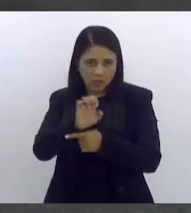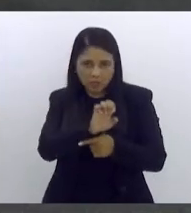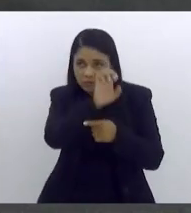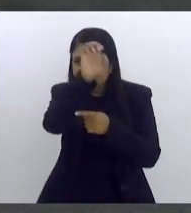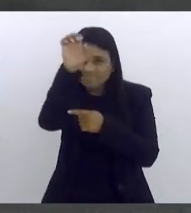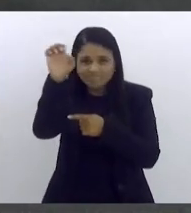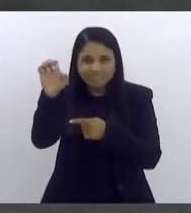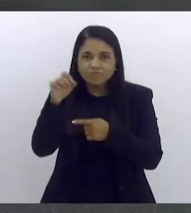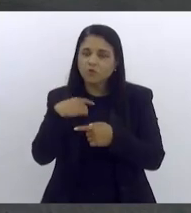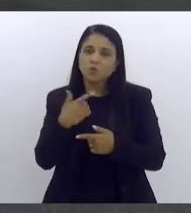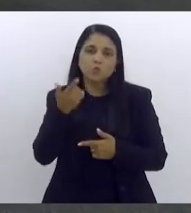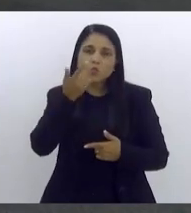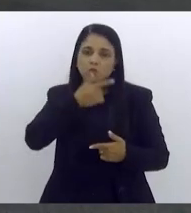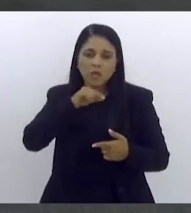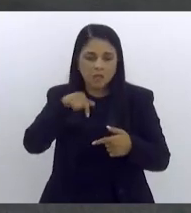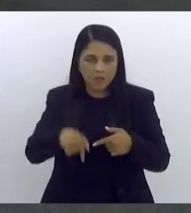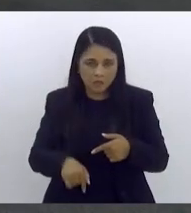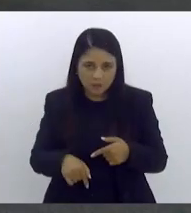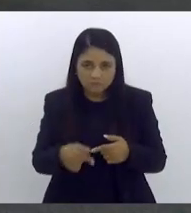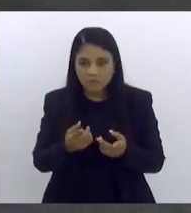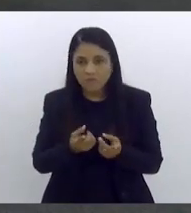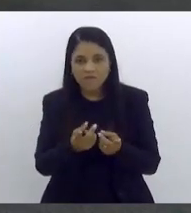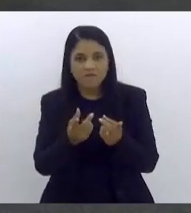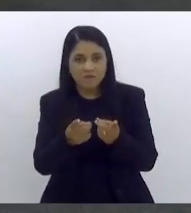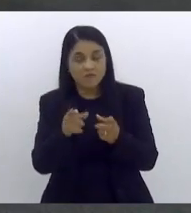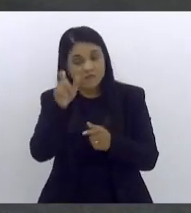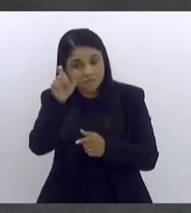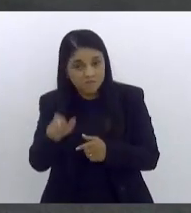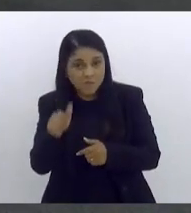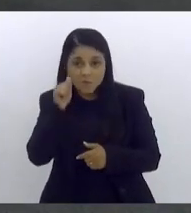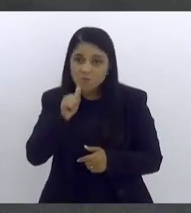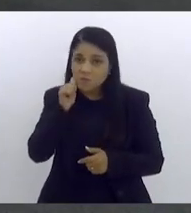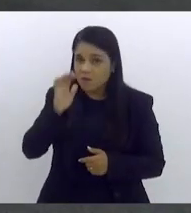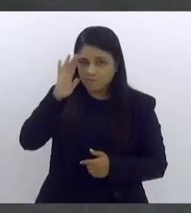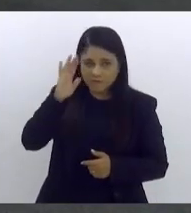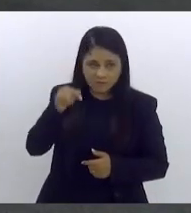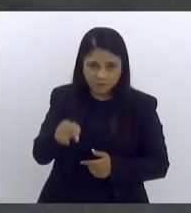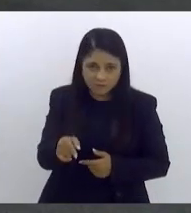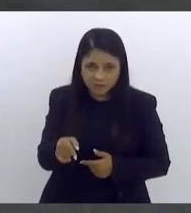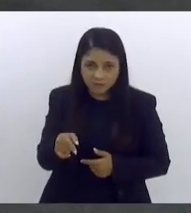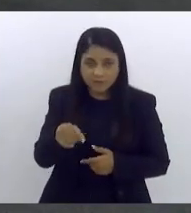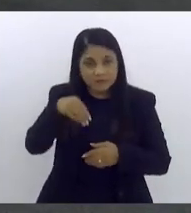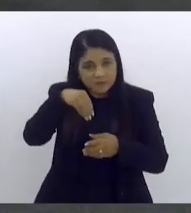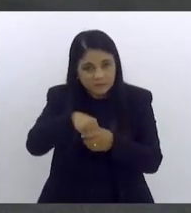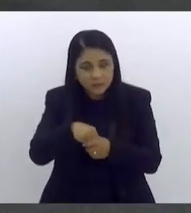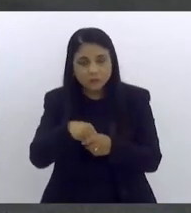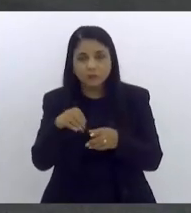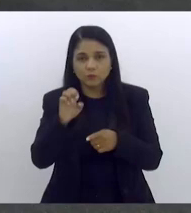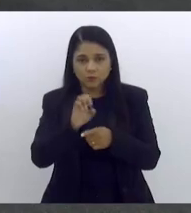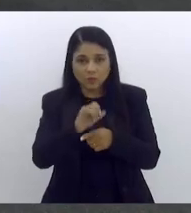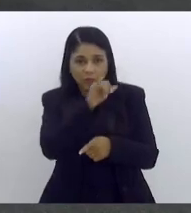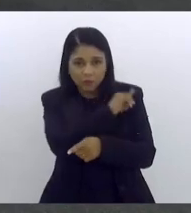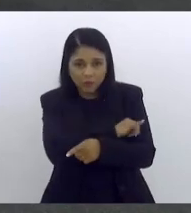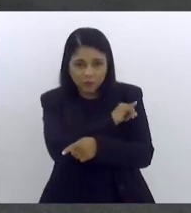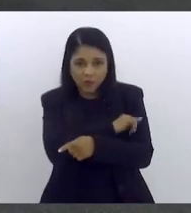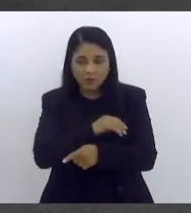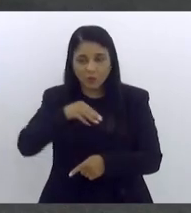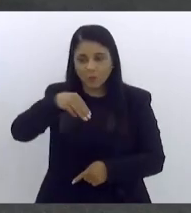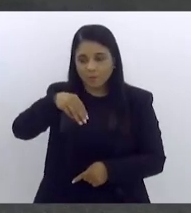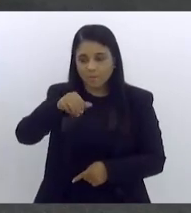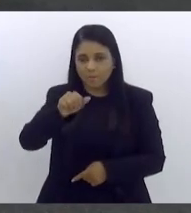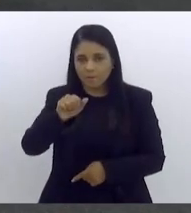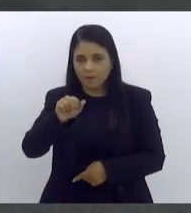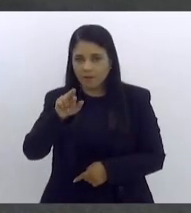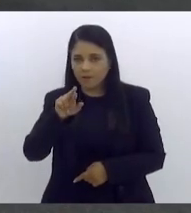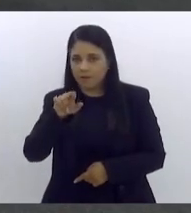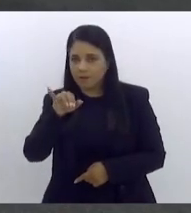consegue legalizar sua produção. E no caso da produção das mulheres, que dentro da pesca do marisco, né, são